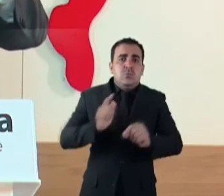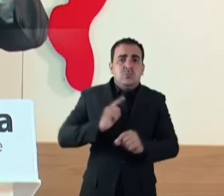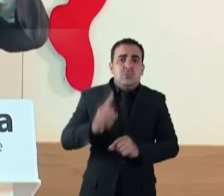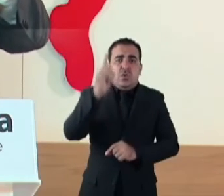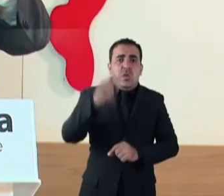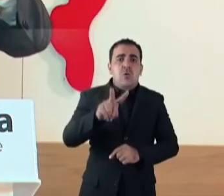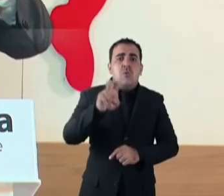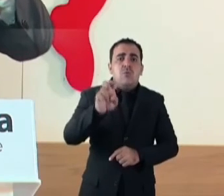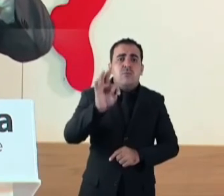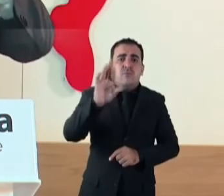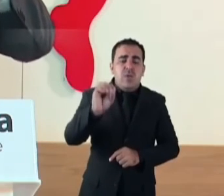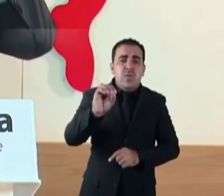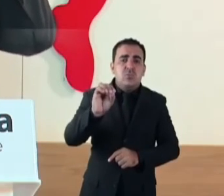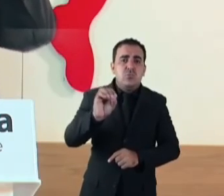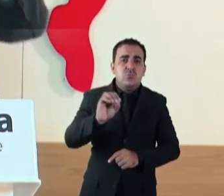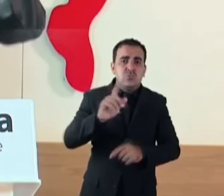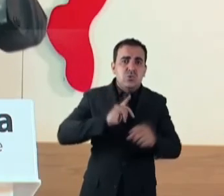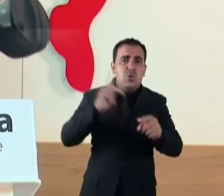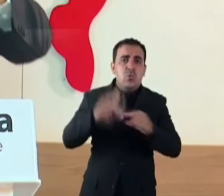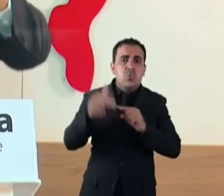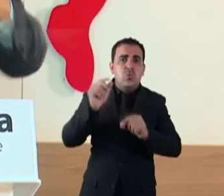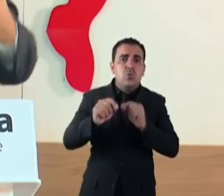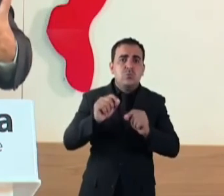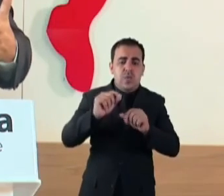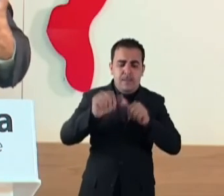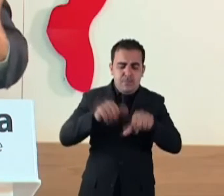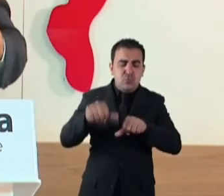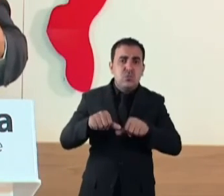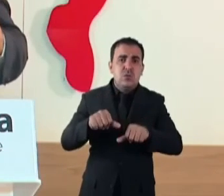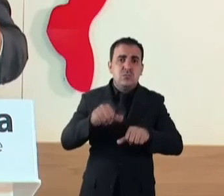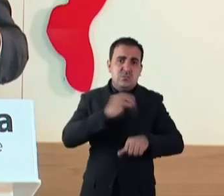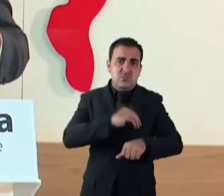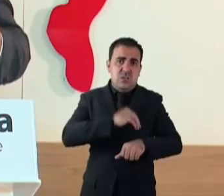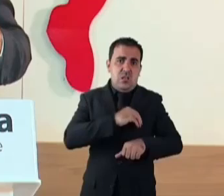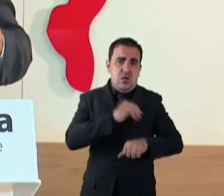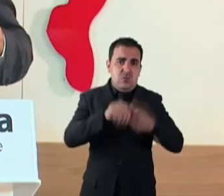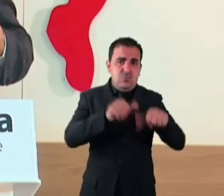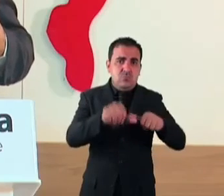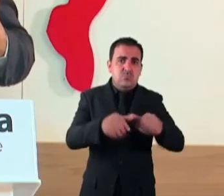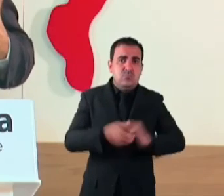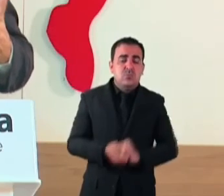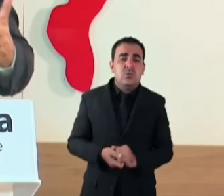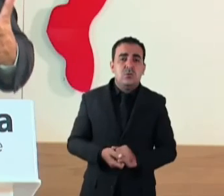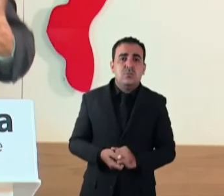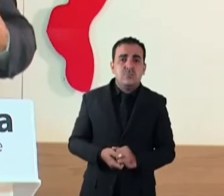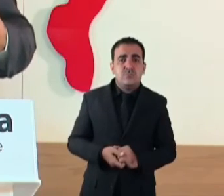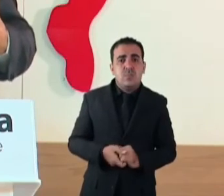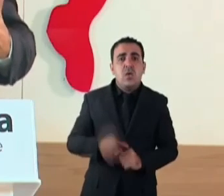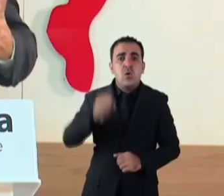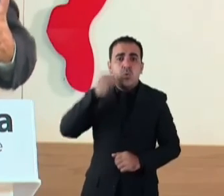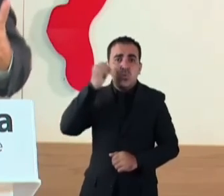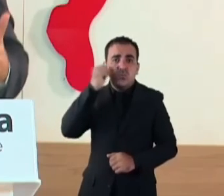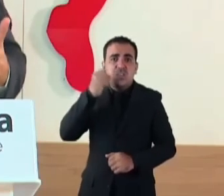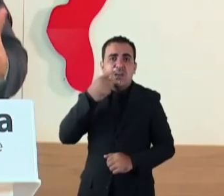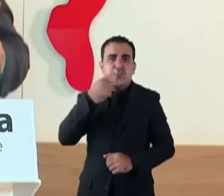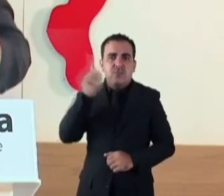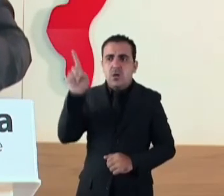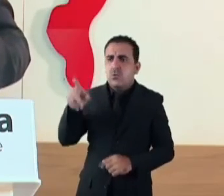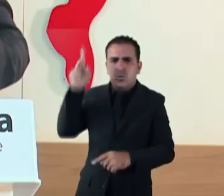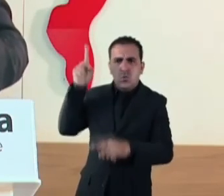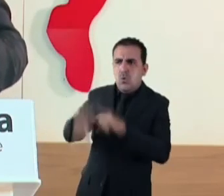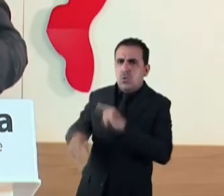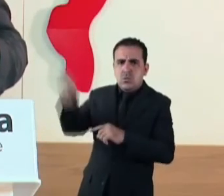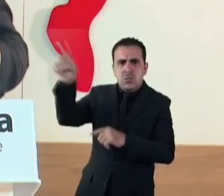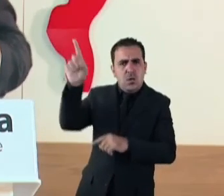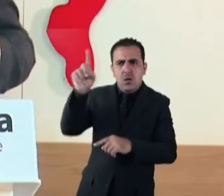um veto a essa questão de reajustes. E o Senado resolveu derrubar esse veto